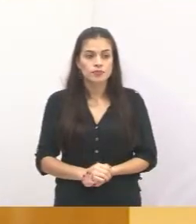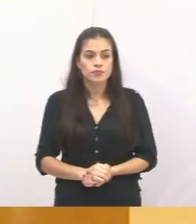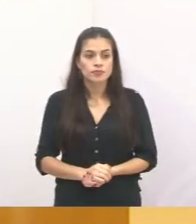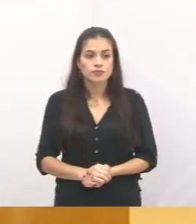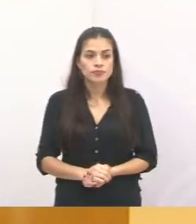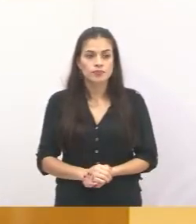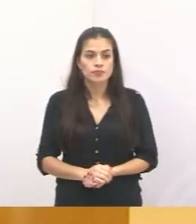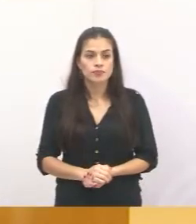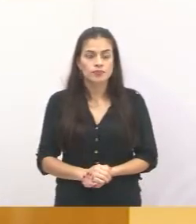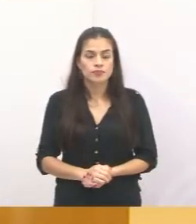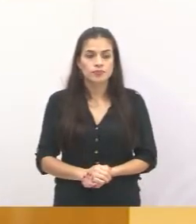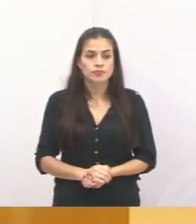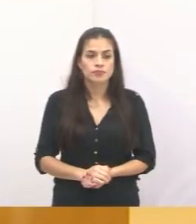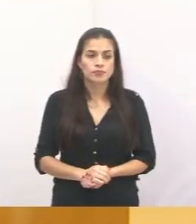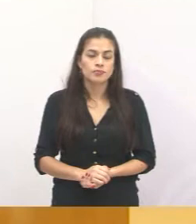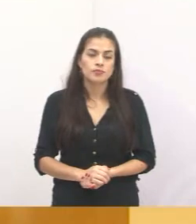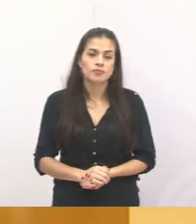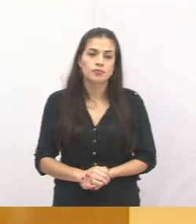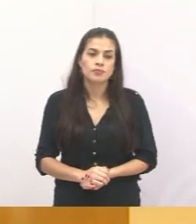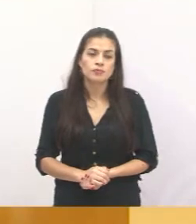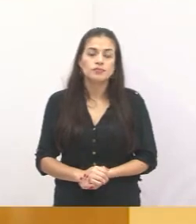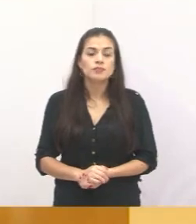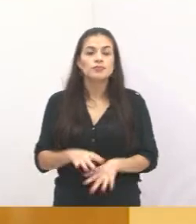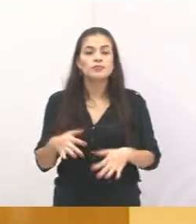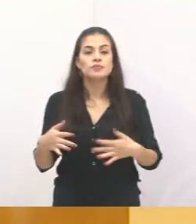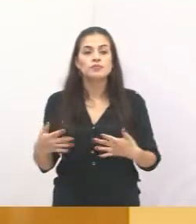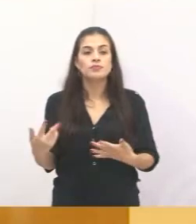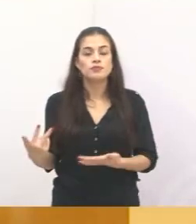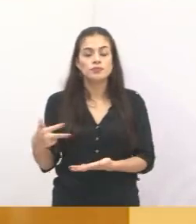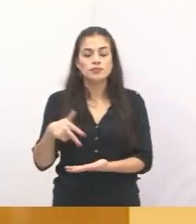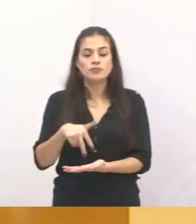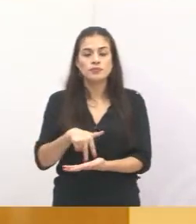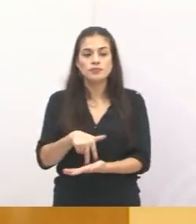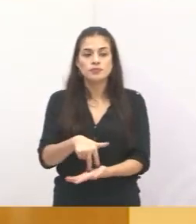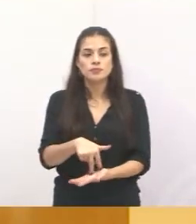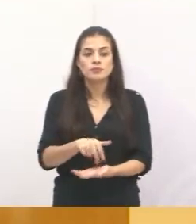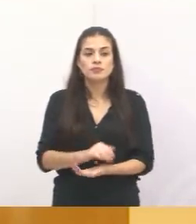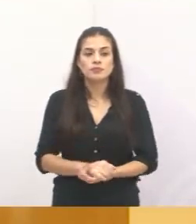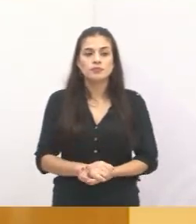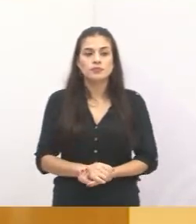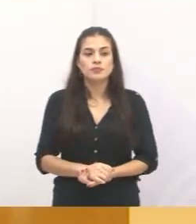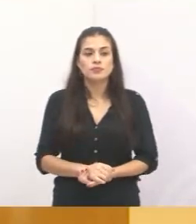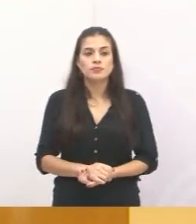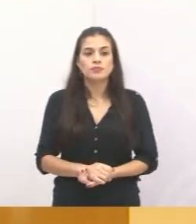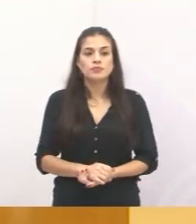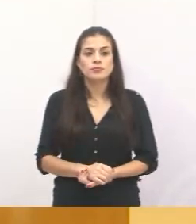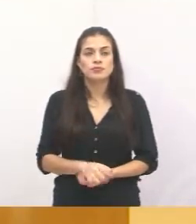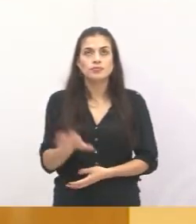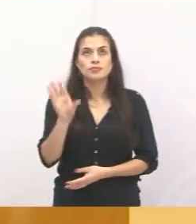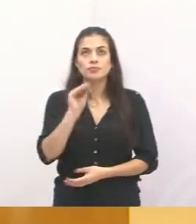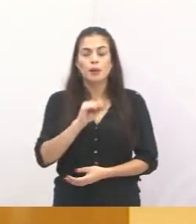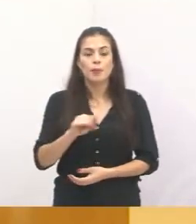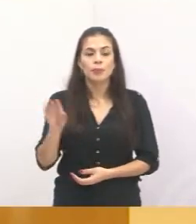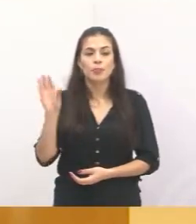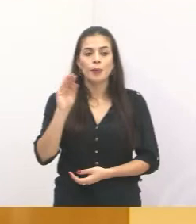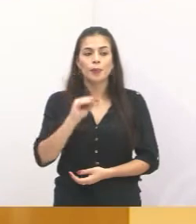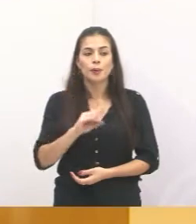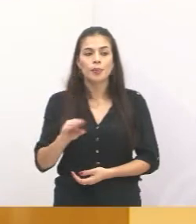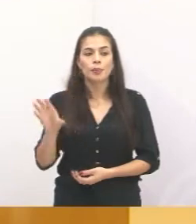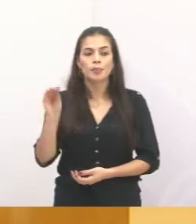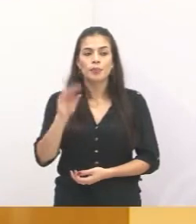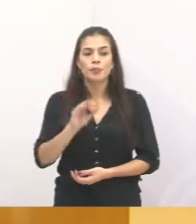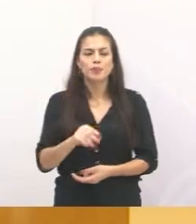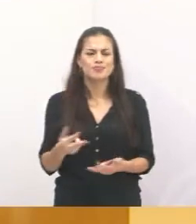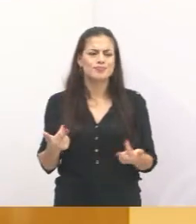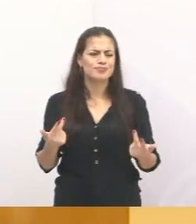das 15. Aí eu vou vir aqui e vou ficar falando a